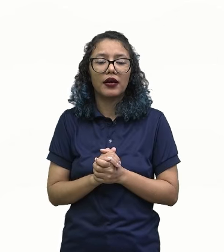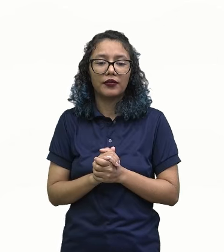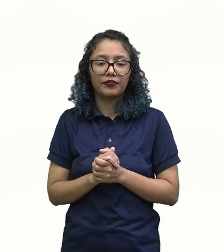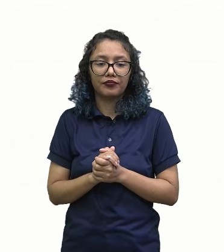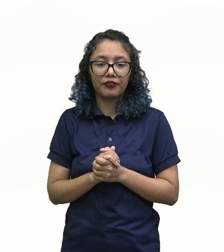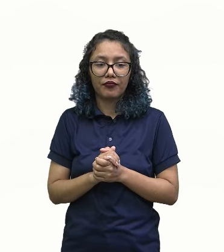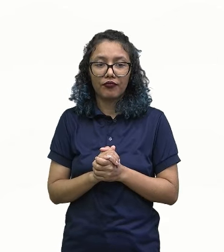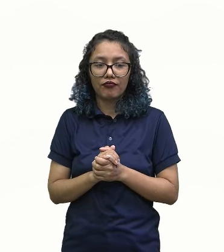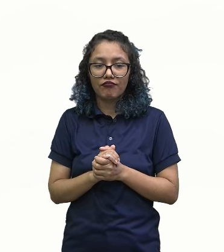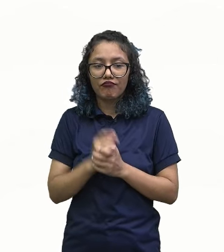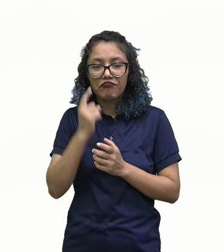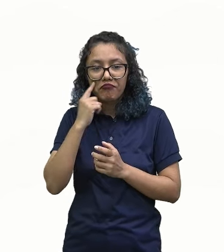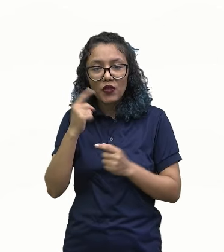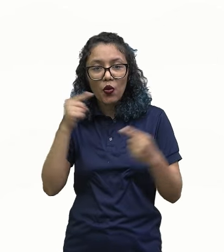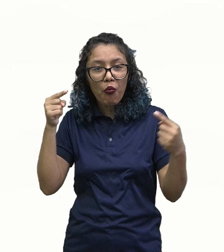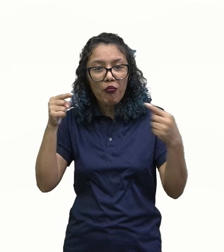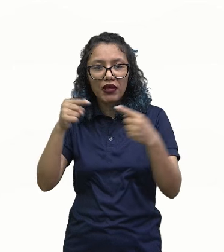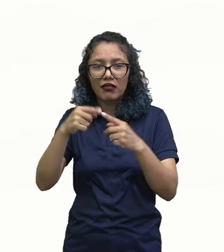preposição.